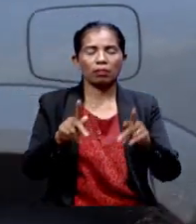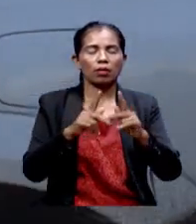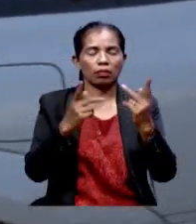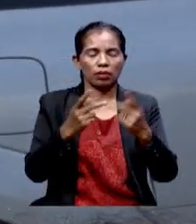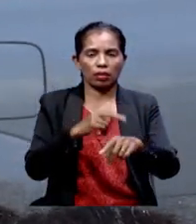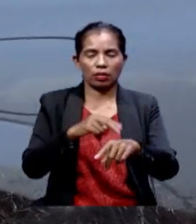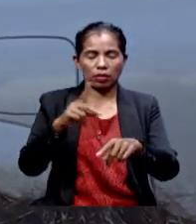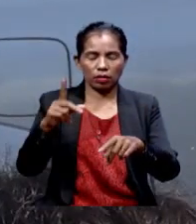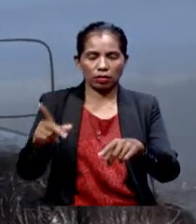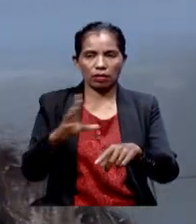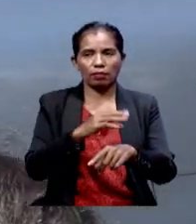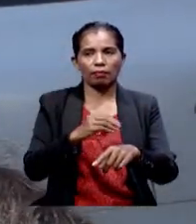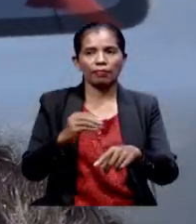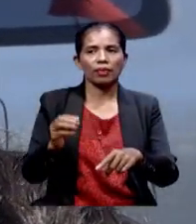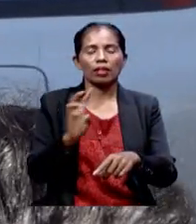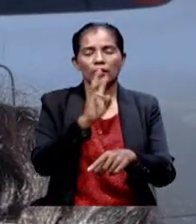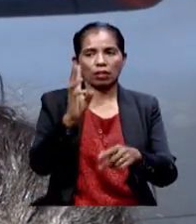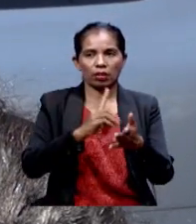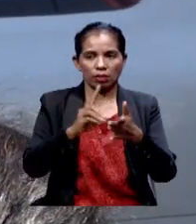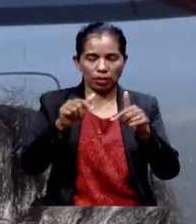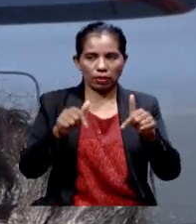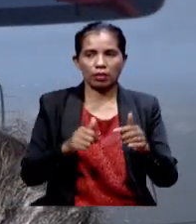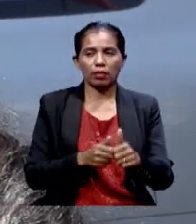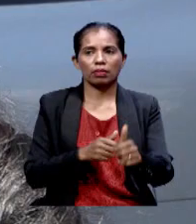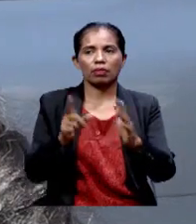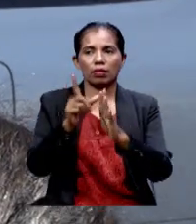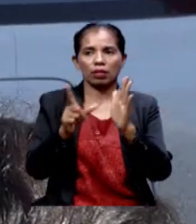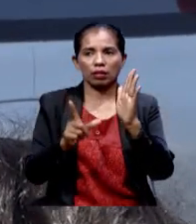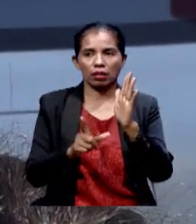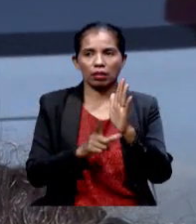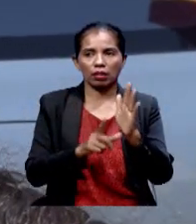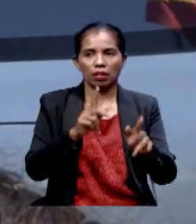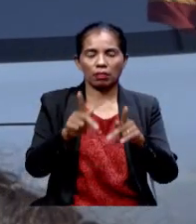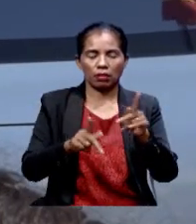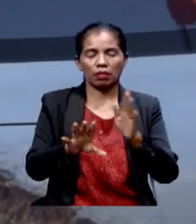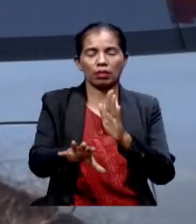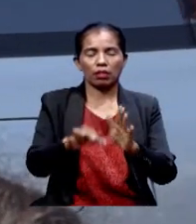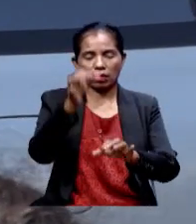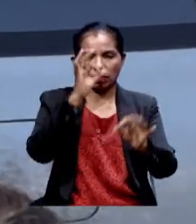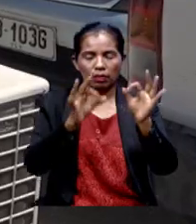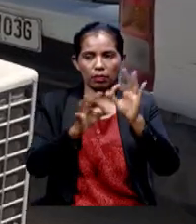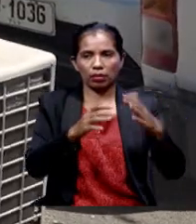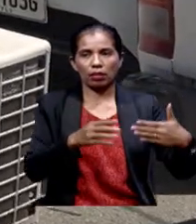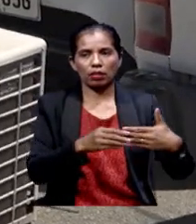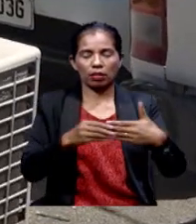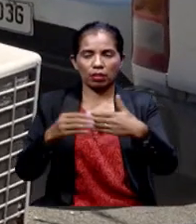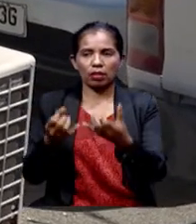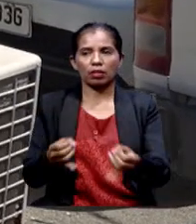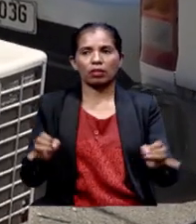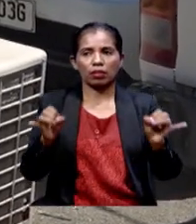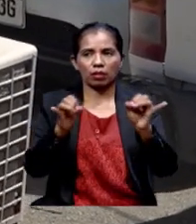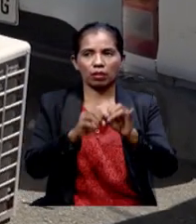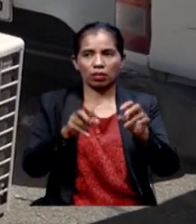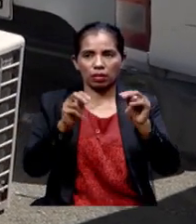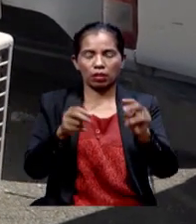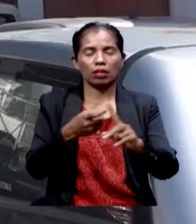nacional aprovisionamento e a quarta semana ne. Turle função pública, cidadão nebe retan fier a tu lidera instituição direita, tem que